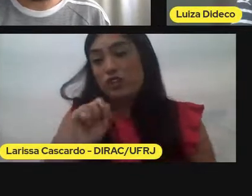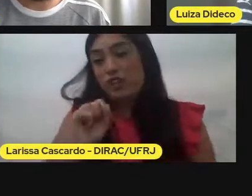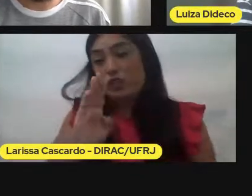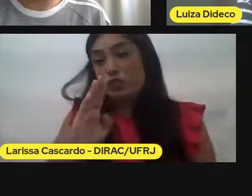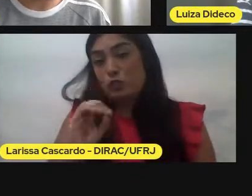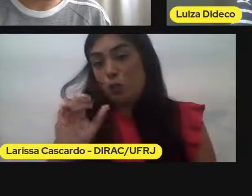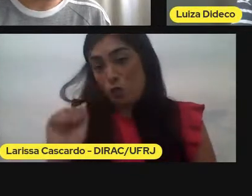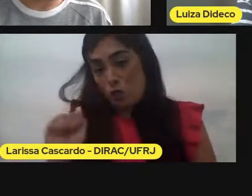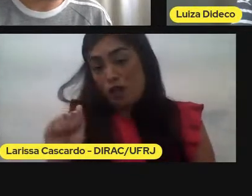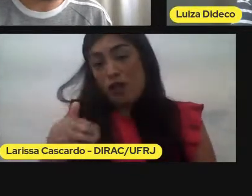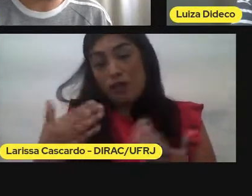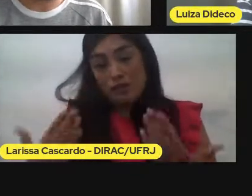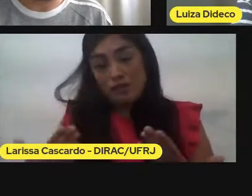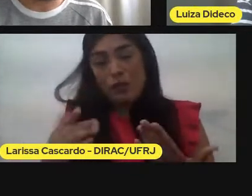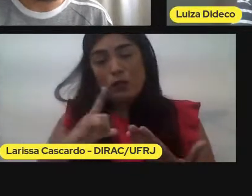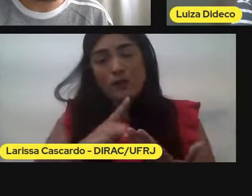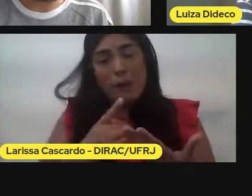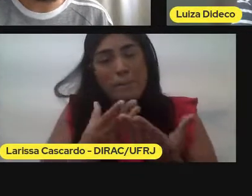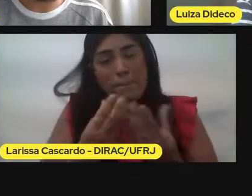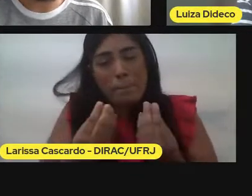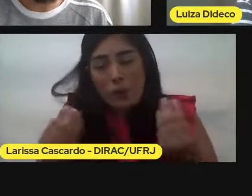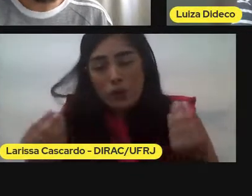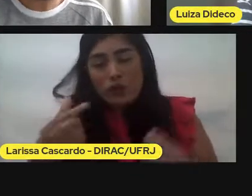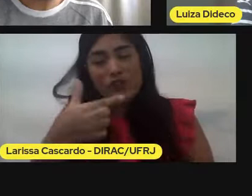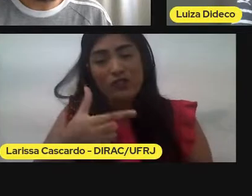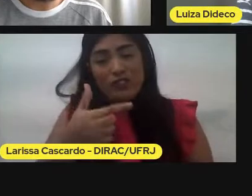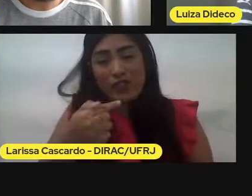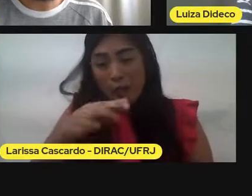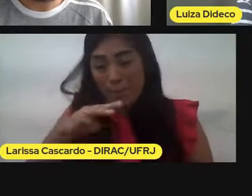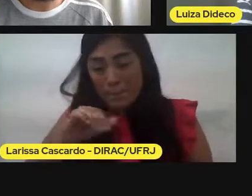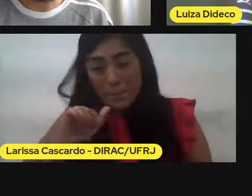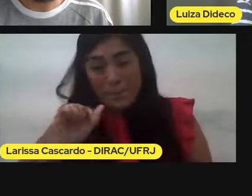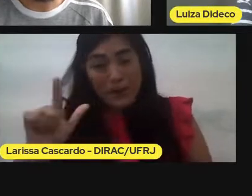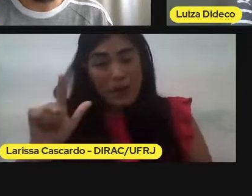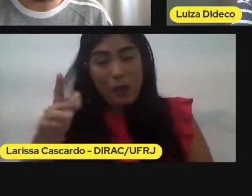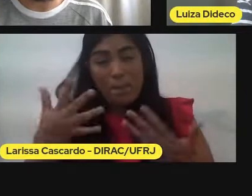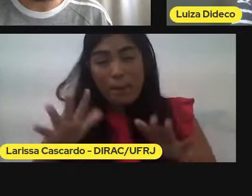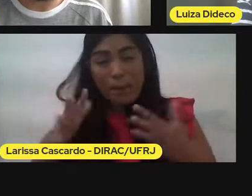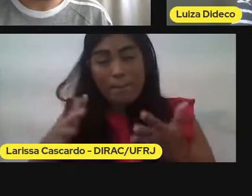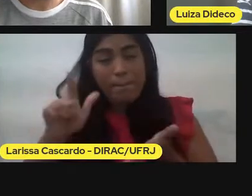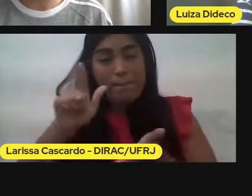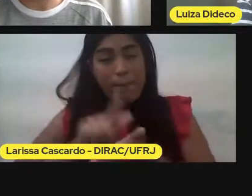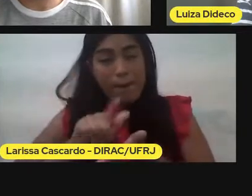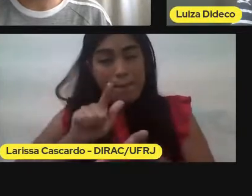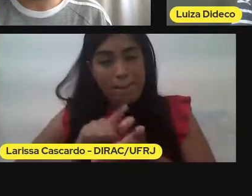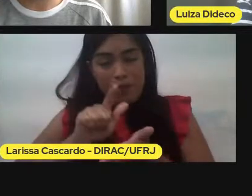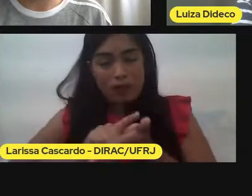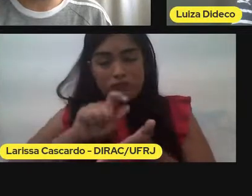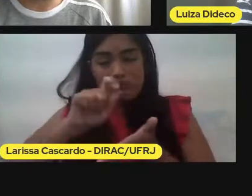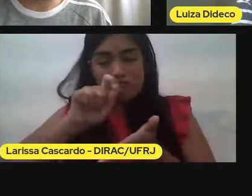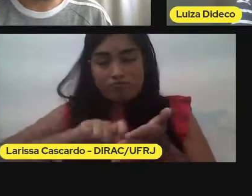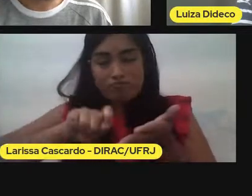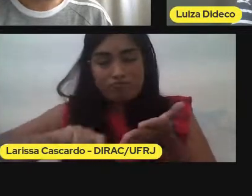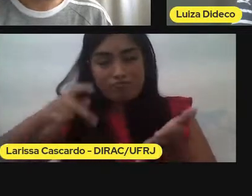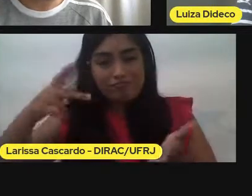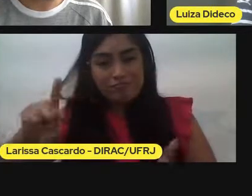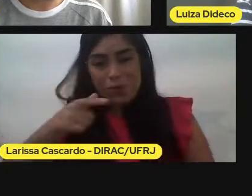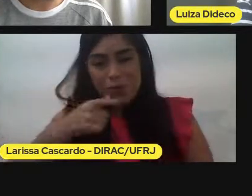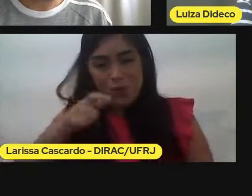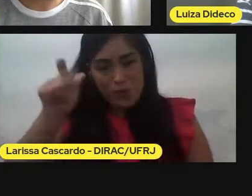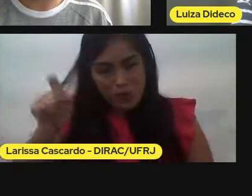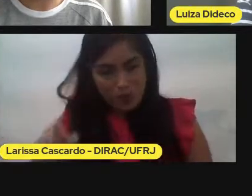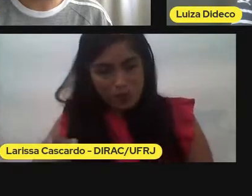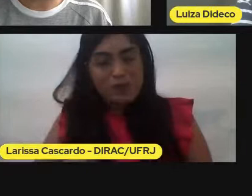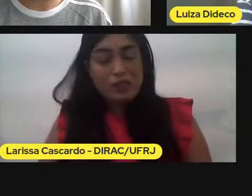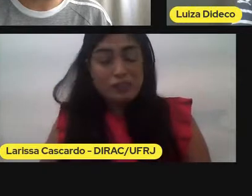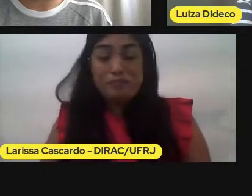muitos envelopes há mais de 27 mil papéis. Desses 27 mil papéis, eu posso assegurar a vocês